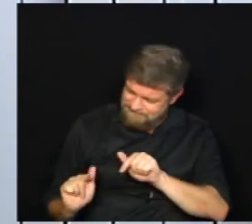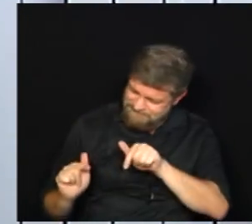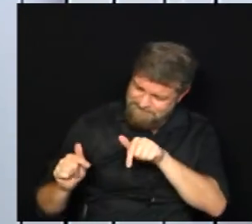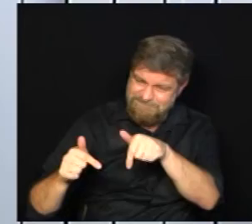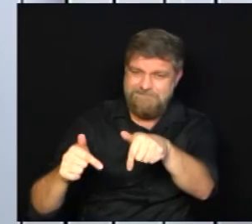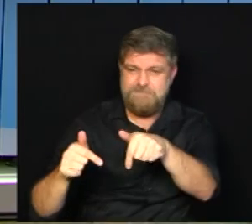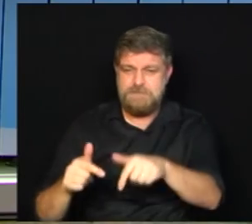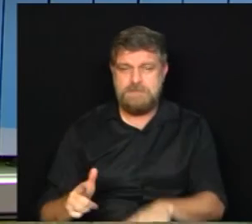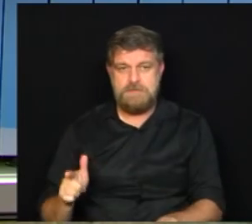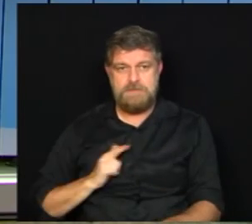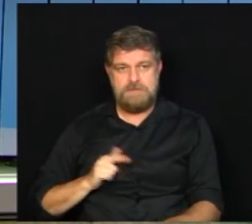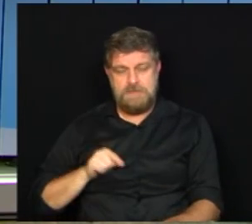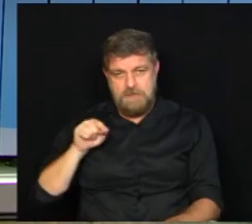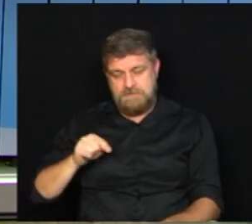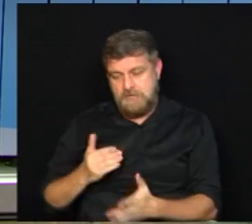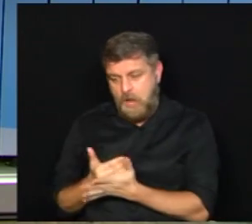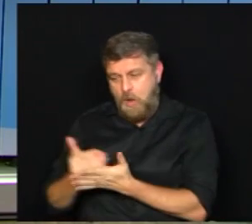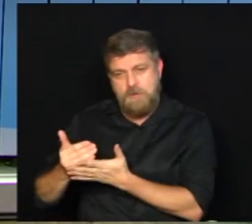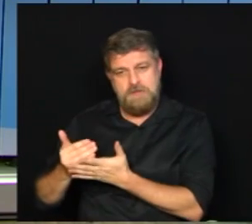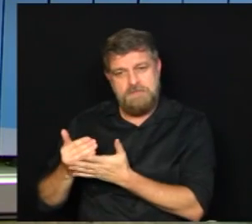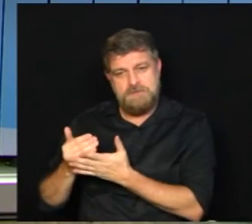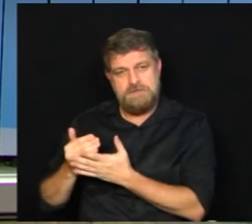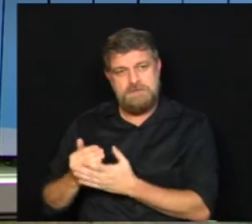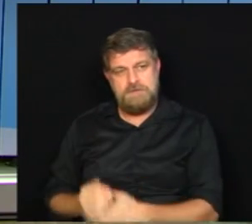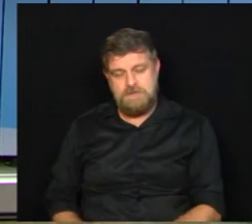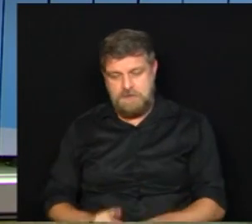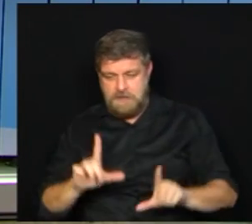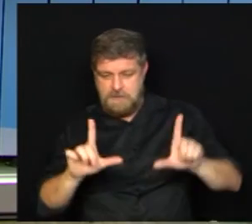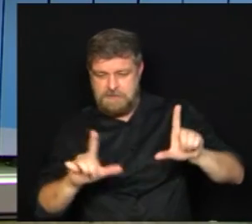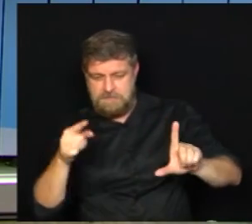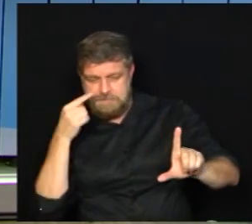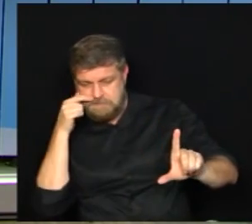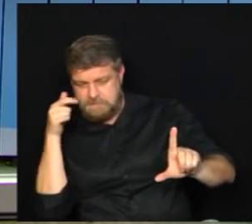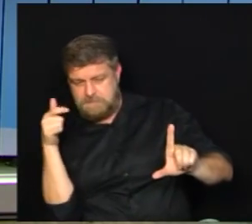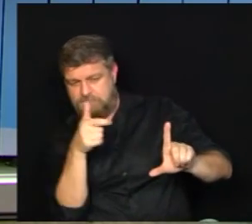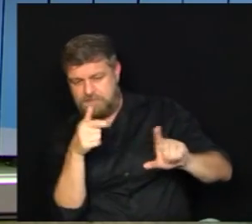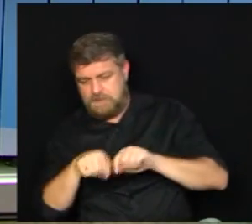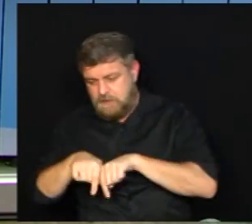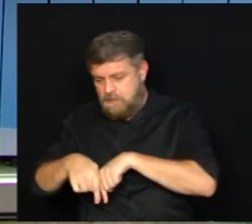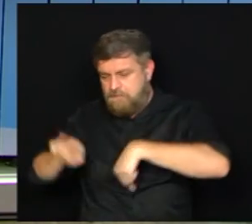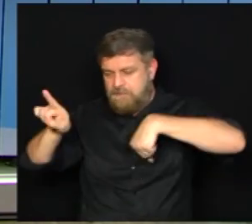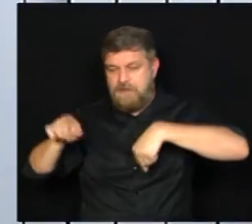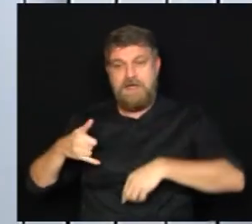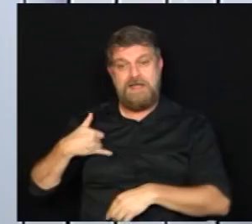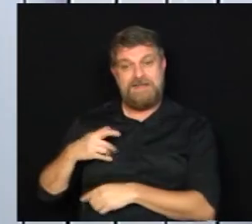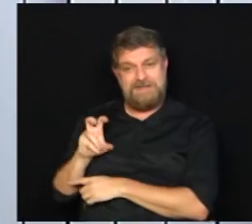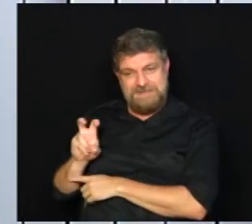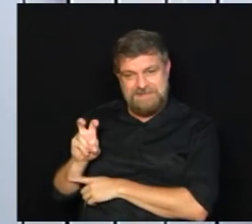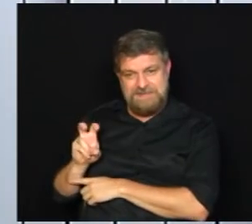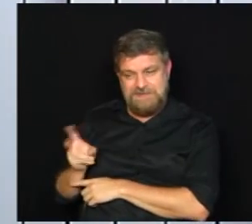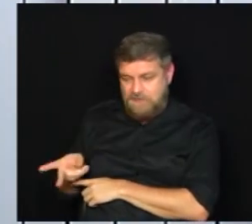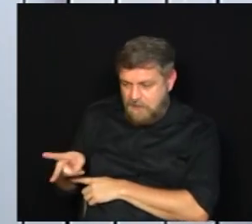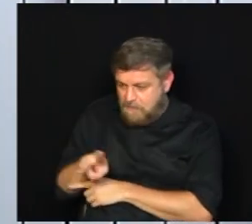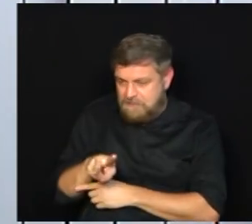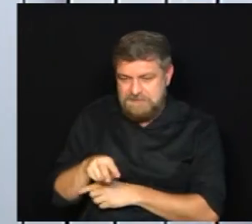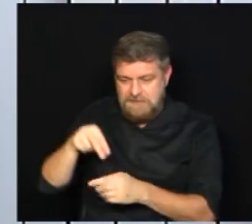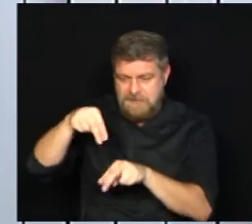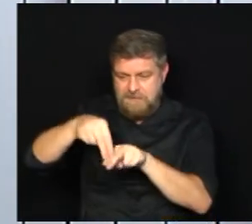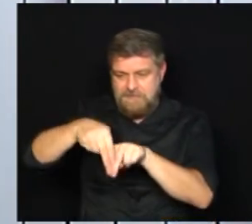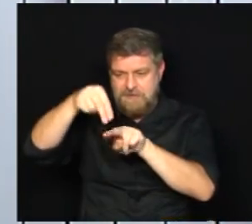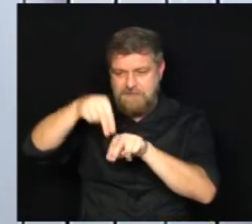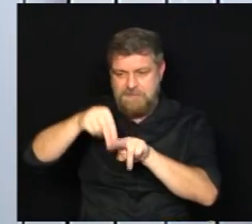persistência, desde quando começou a assistir ali a ginástica com 5 anos, passando para os